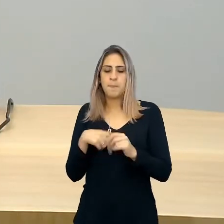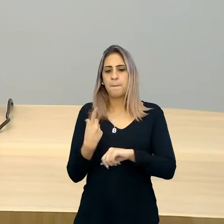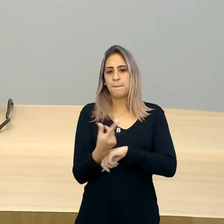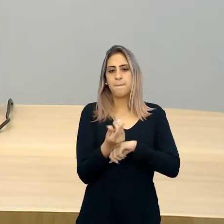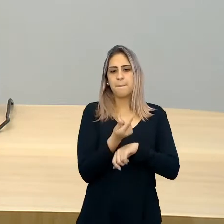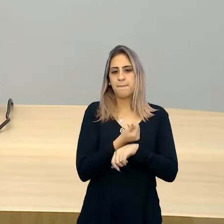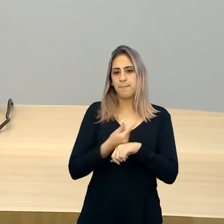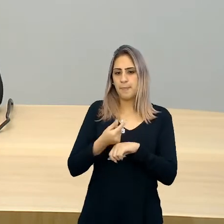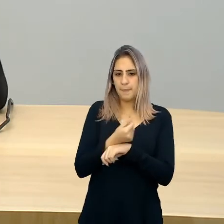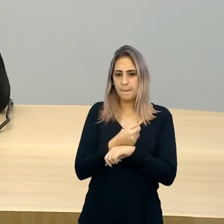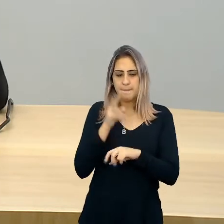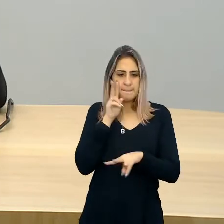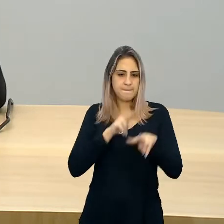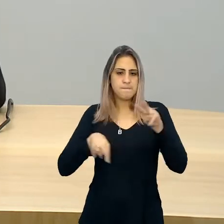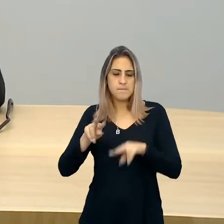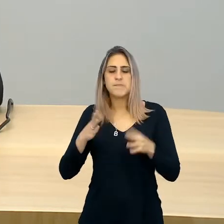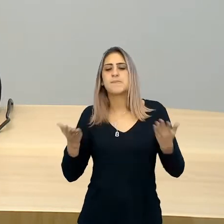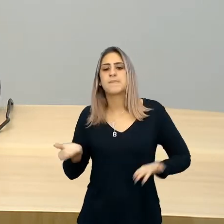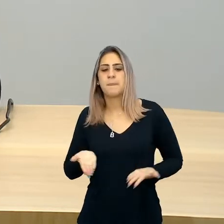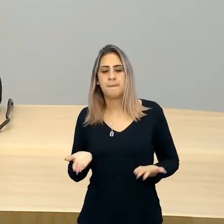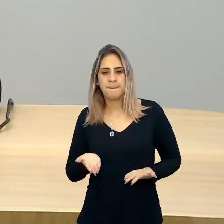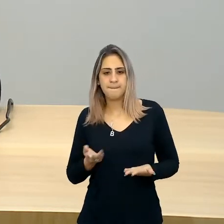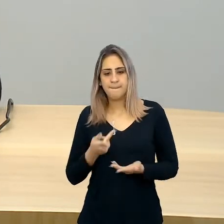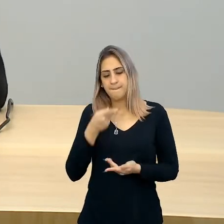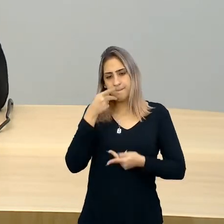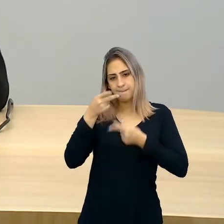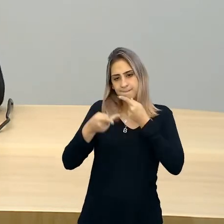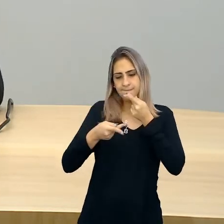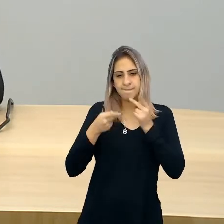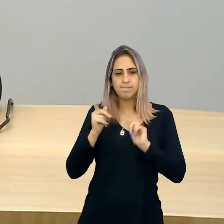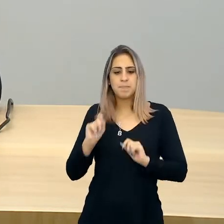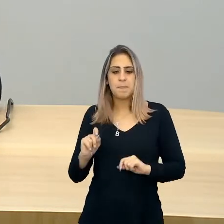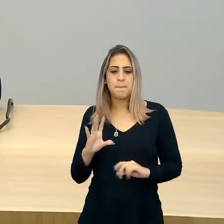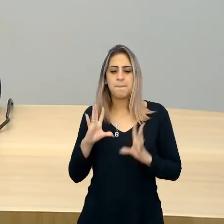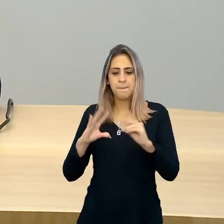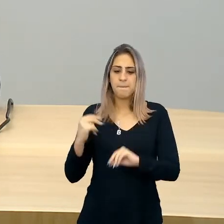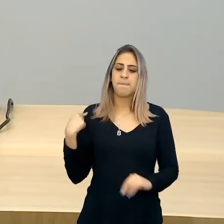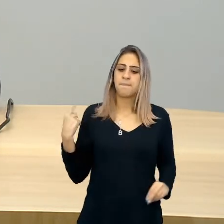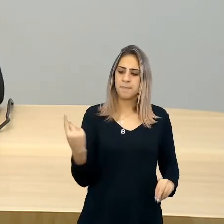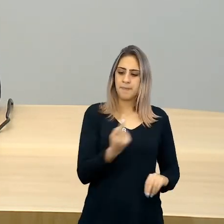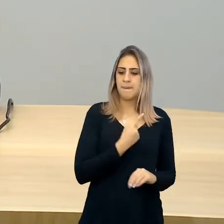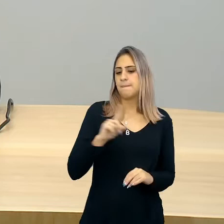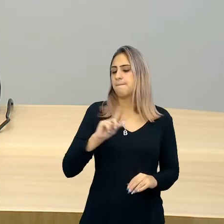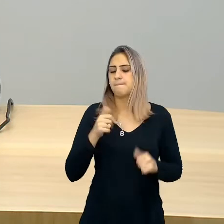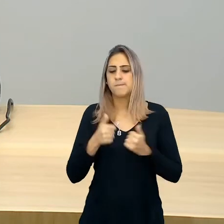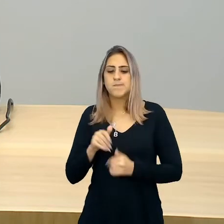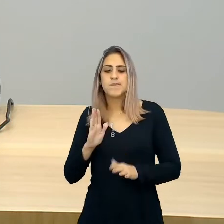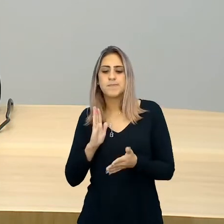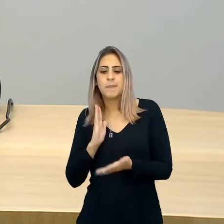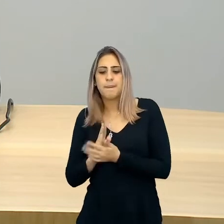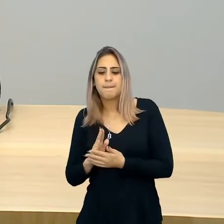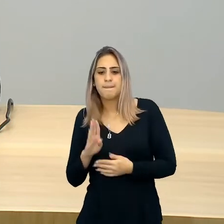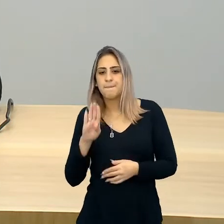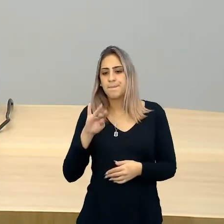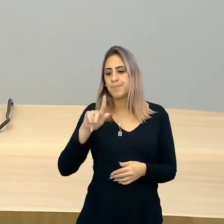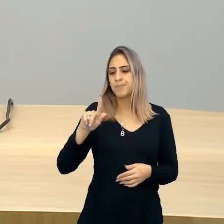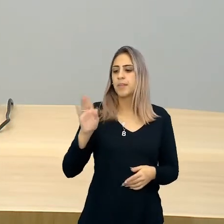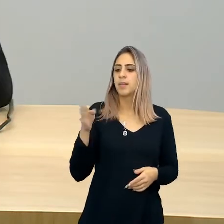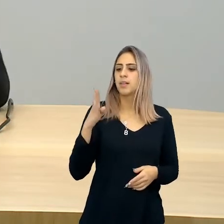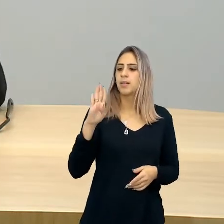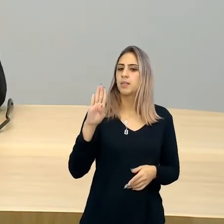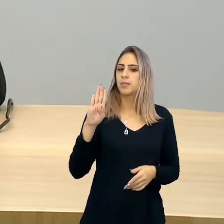capitalismo de vigilância hoje, dizendo que todos nós, a gente não está mais submetido ao Big Brother,